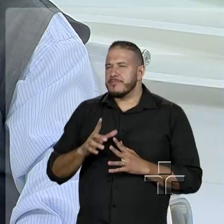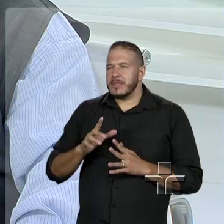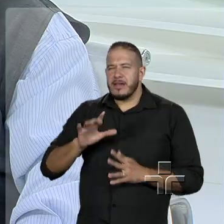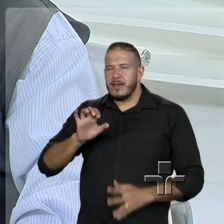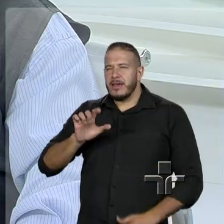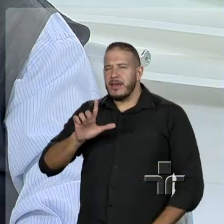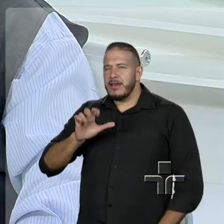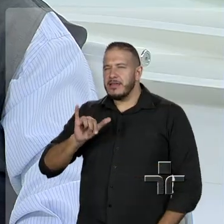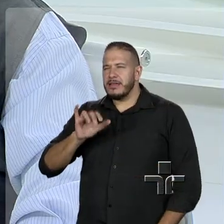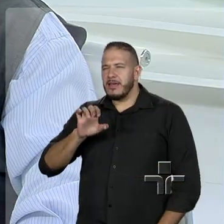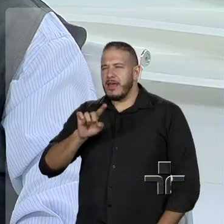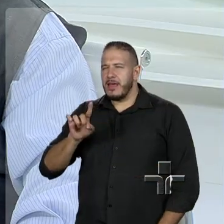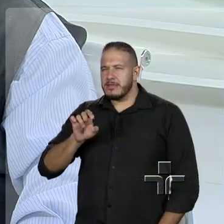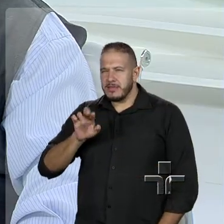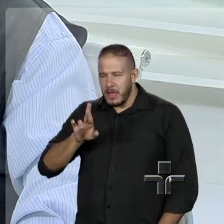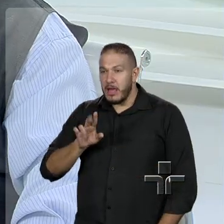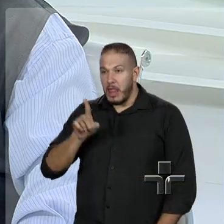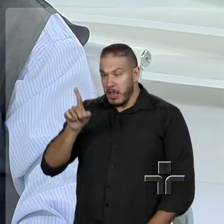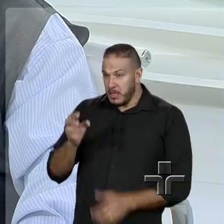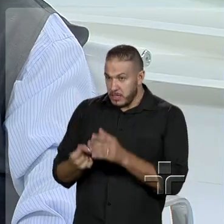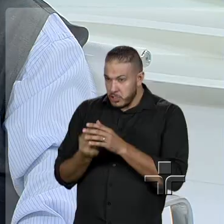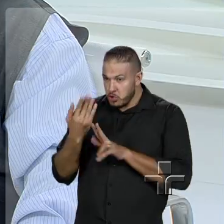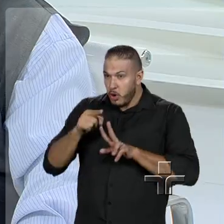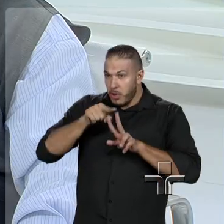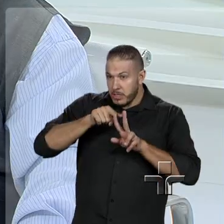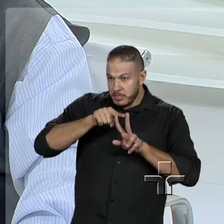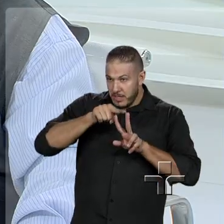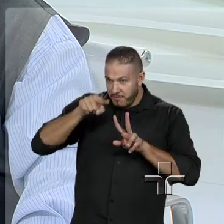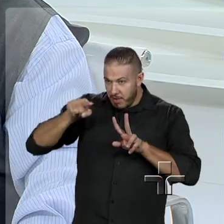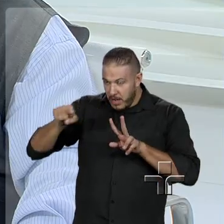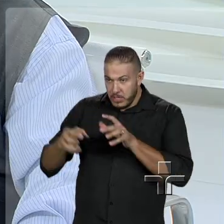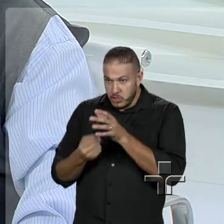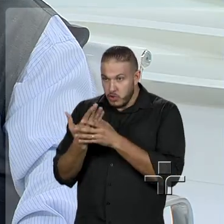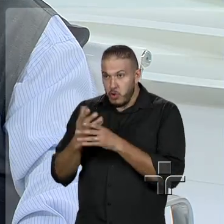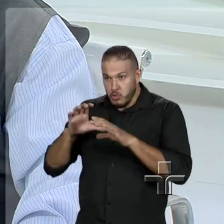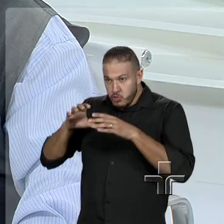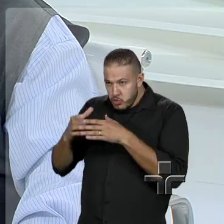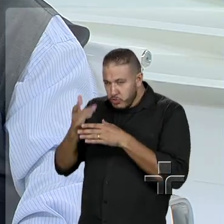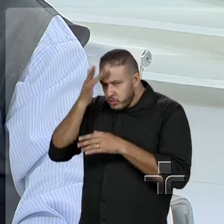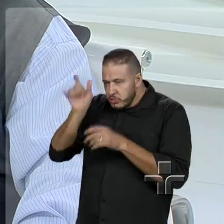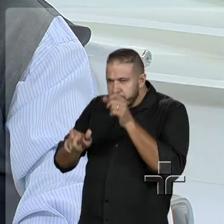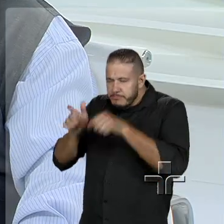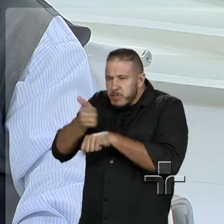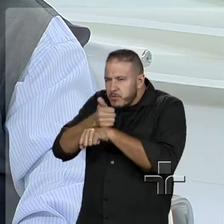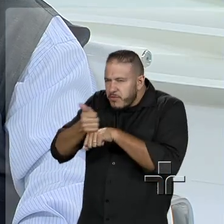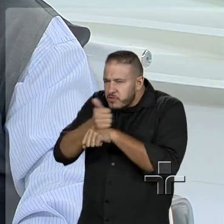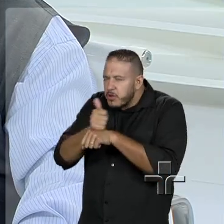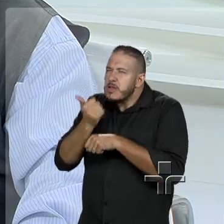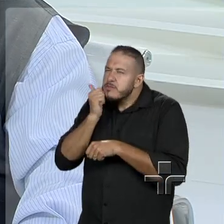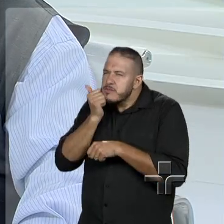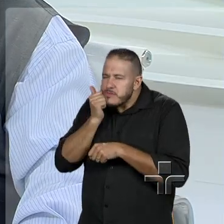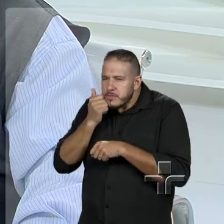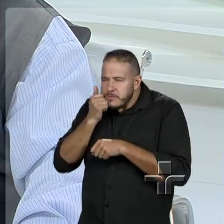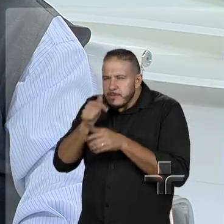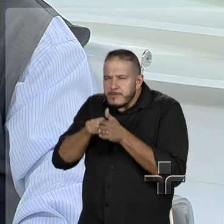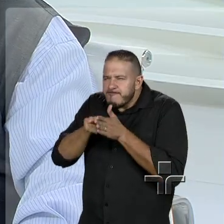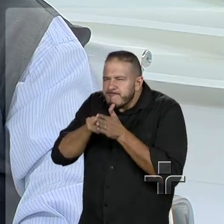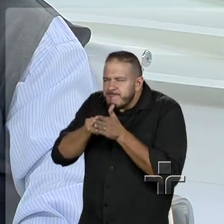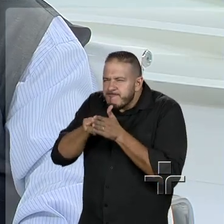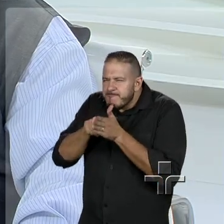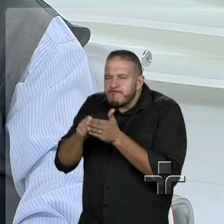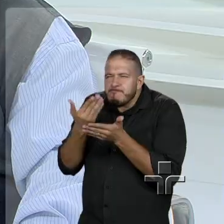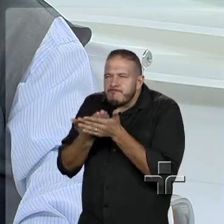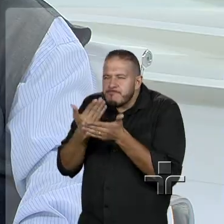Eliezer criou na Vale um grupo de cientistas para estudar matéria